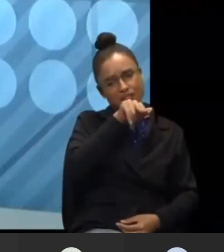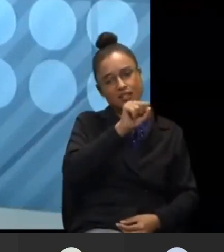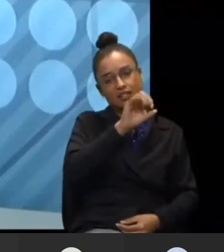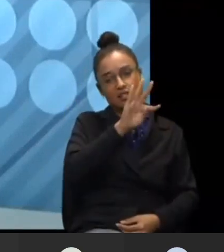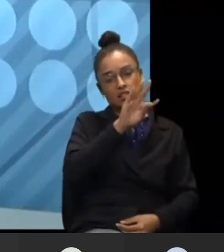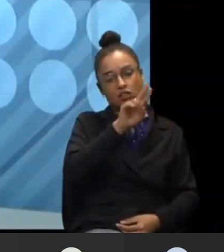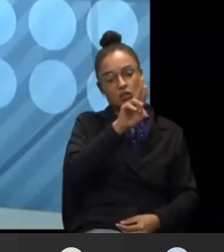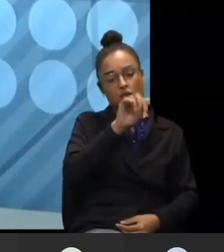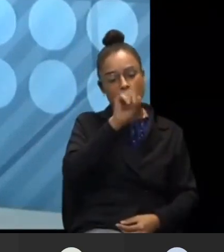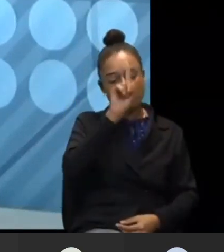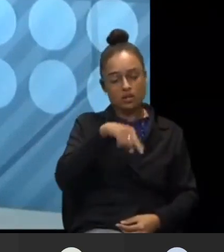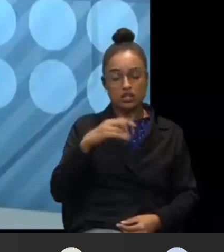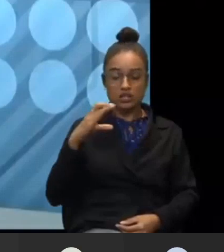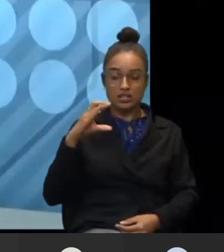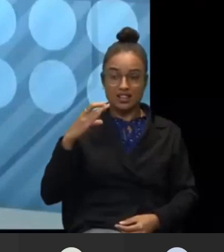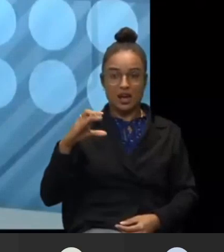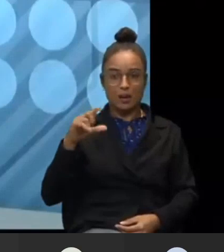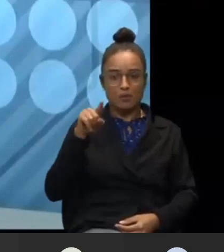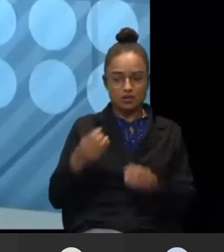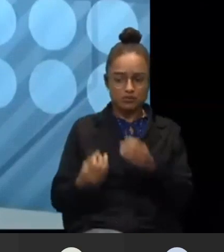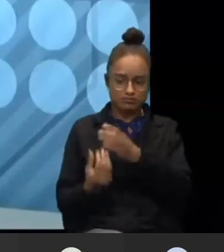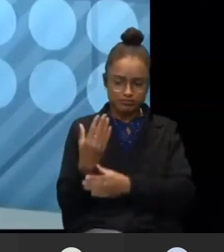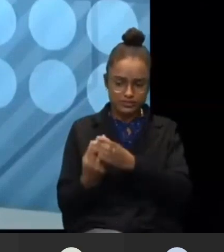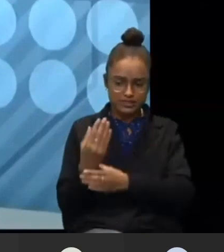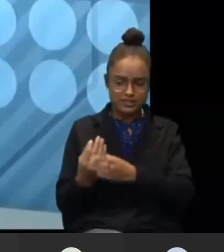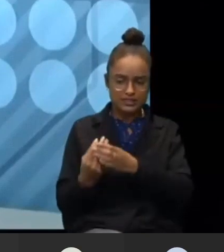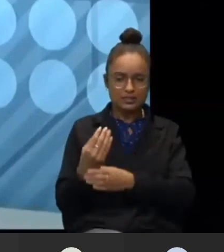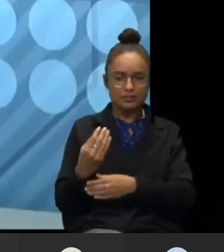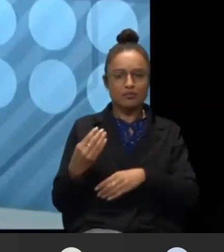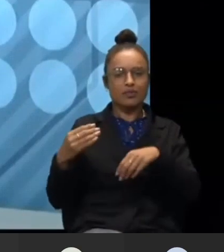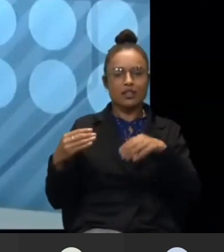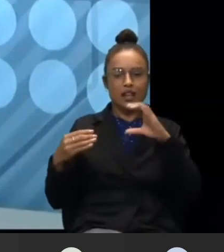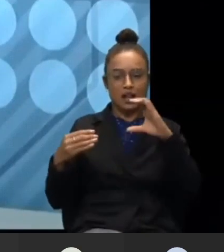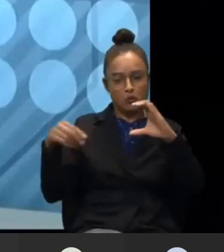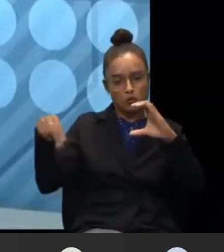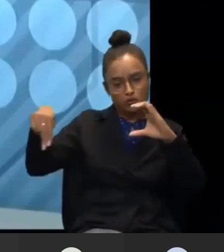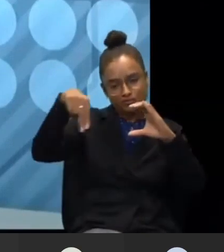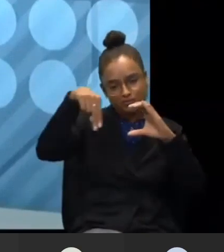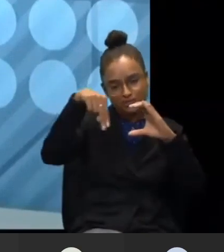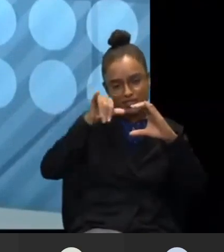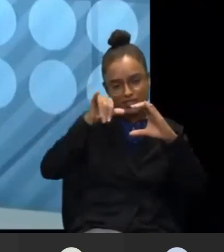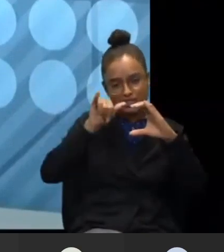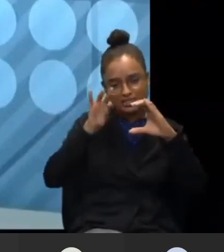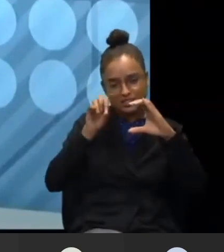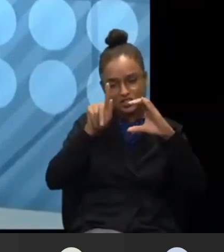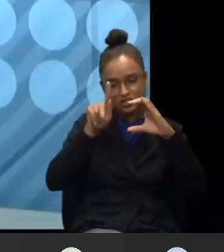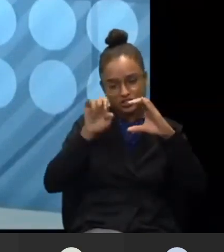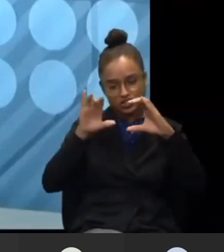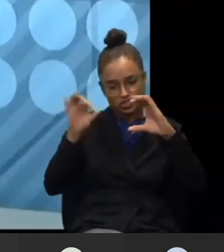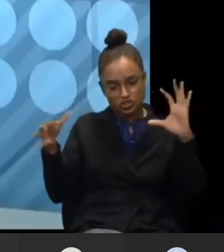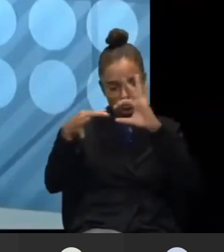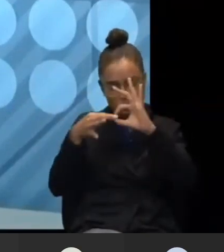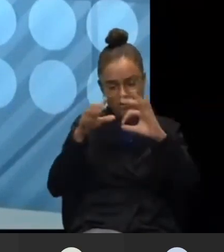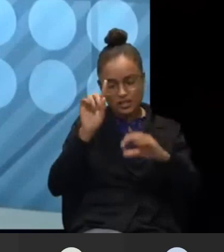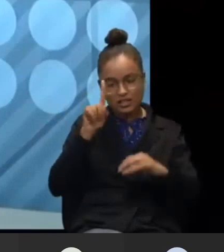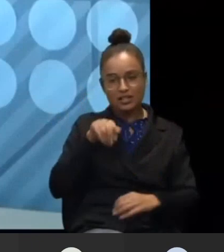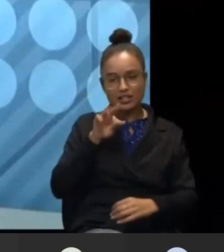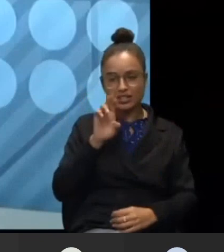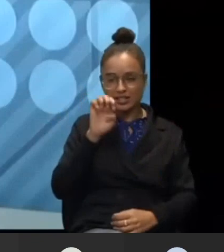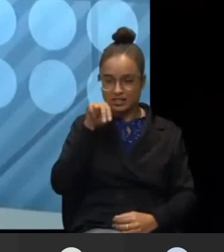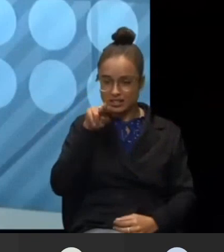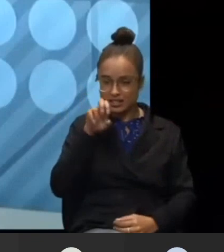carbonos envolvidos na insaturação, os hidrogênios a qual estão ligados a esses carbonos estão na posição trans. Então, por